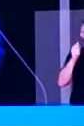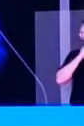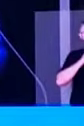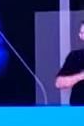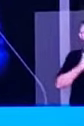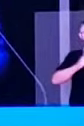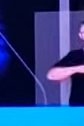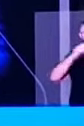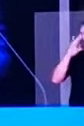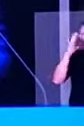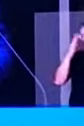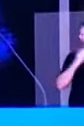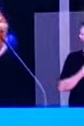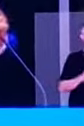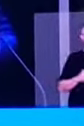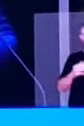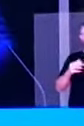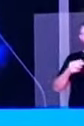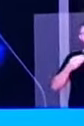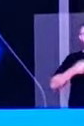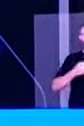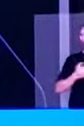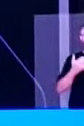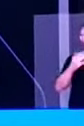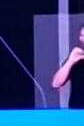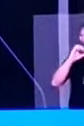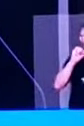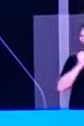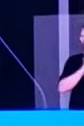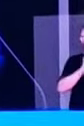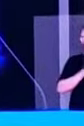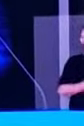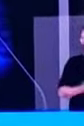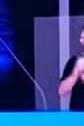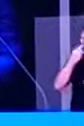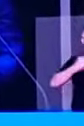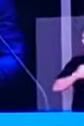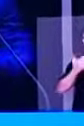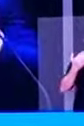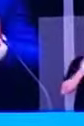cada vez mais. Parabéns, Euclides da Cunha, pelos seus 90 anos de emancipação política.